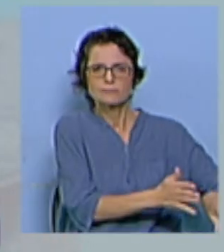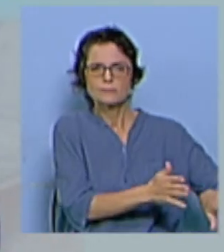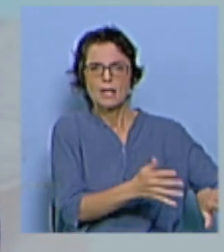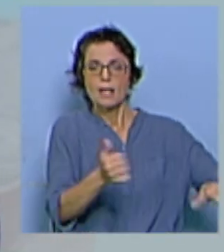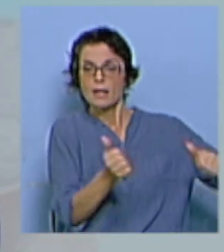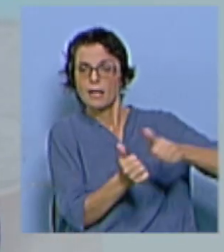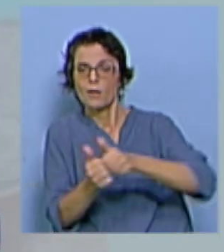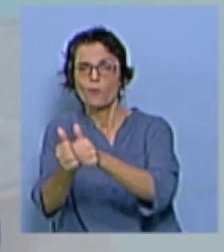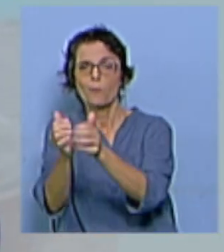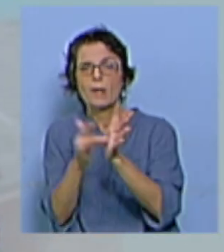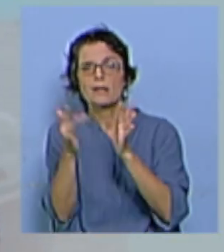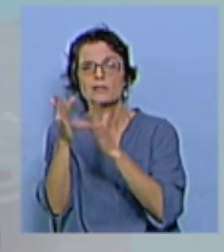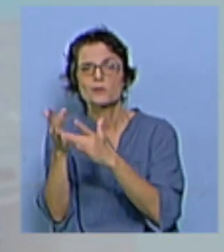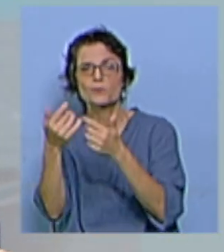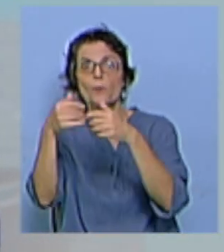Mas,